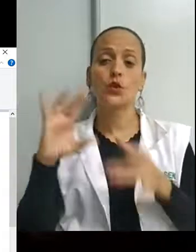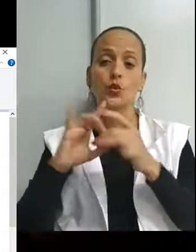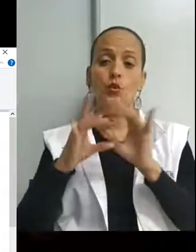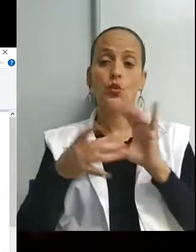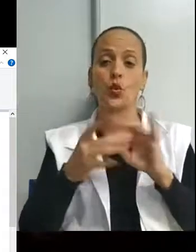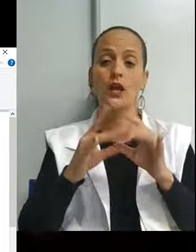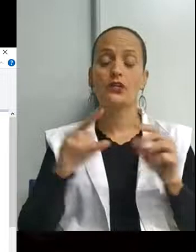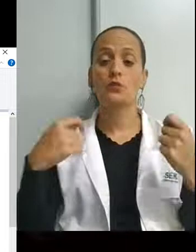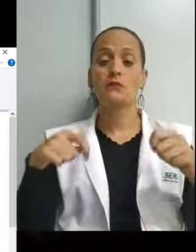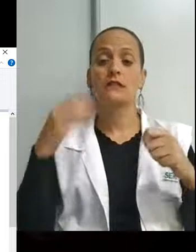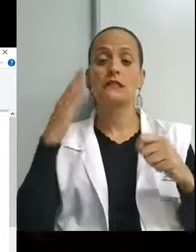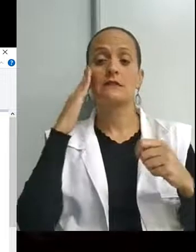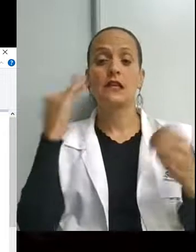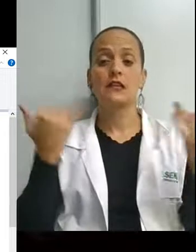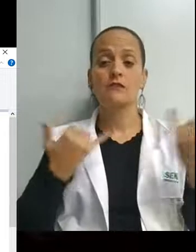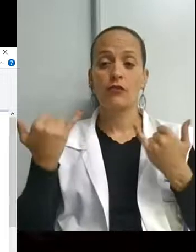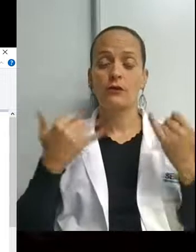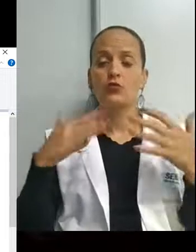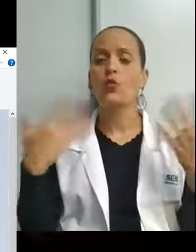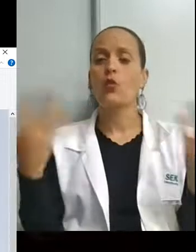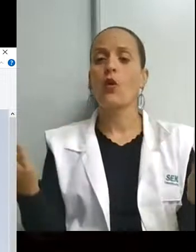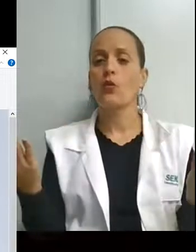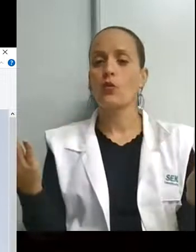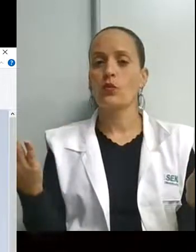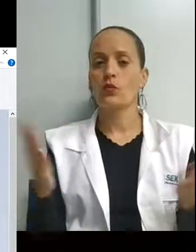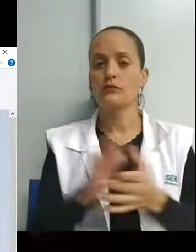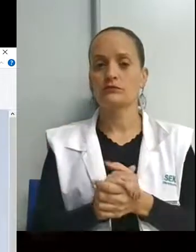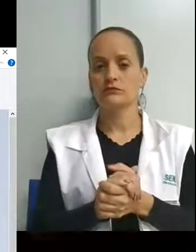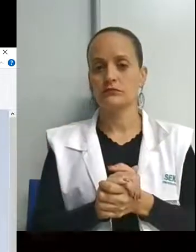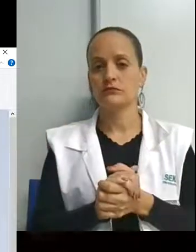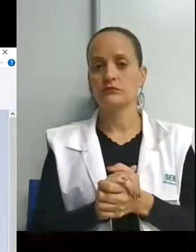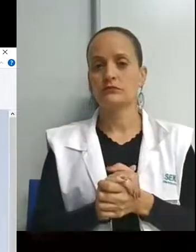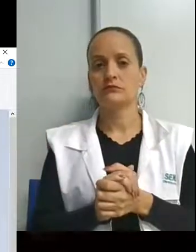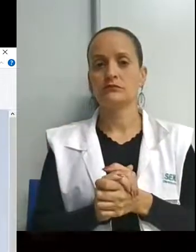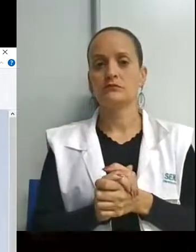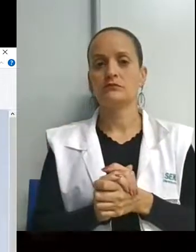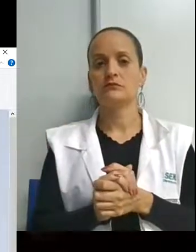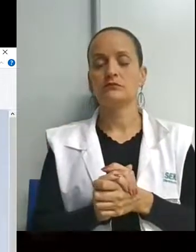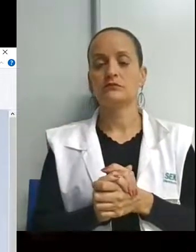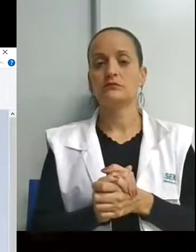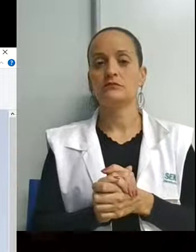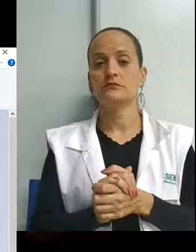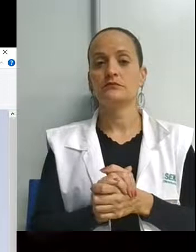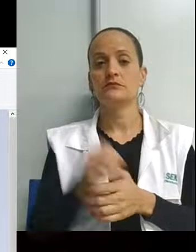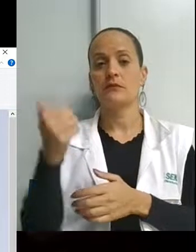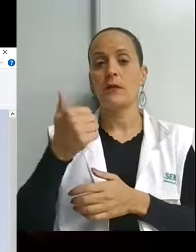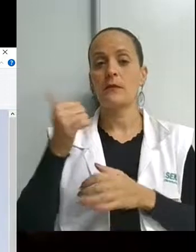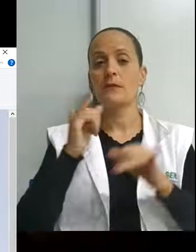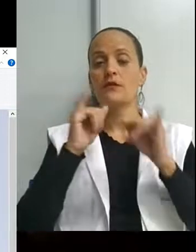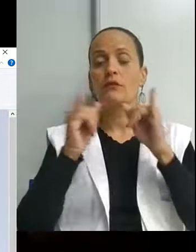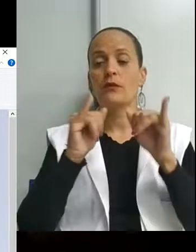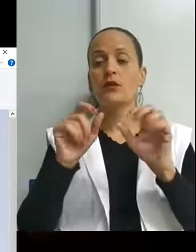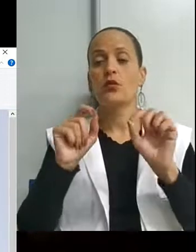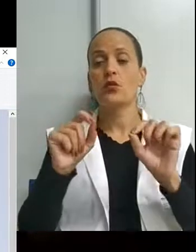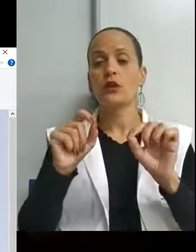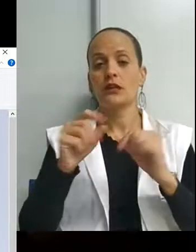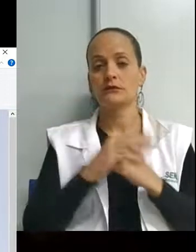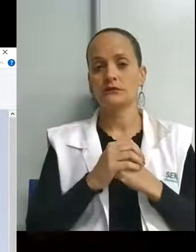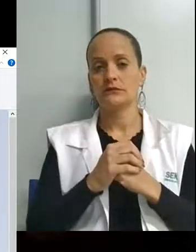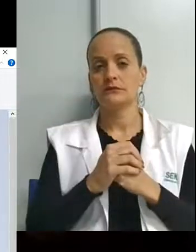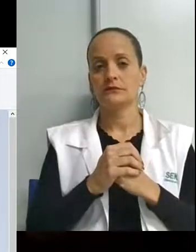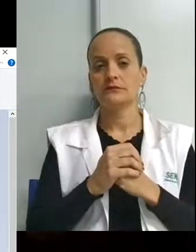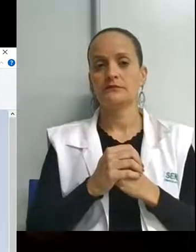que a gente tem. Primeiro, então, diminuir aqui, ó. Primeira informação que a gente tem aqui no circuito é o quê?